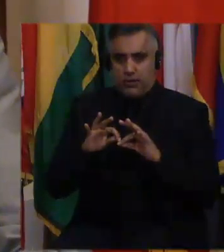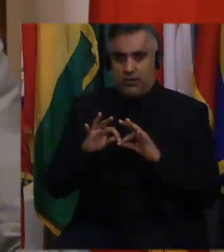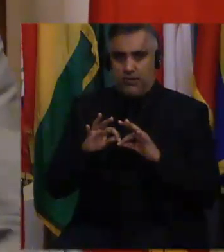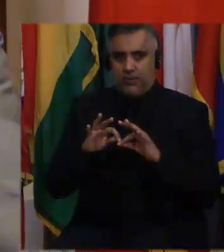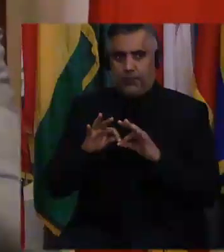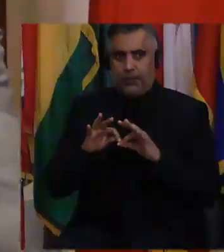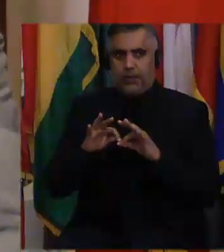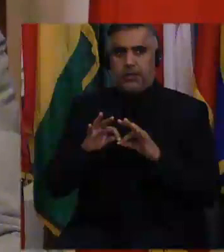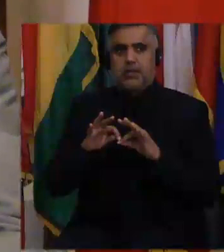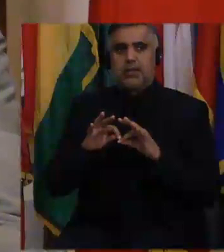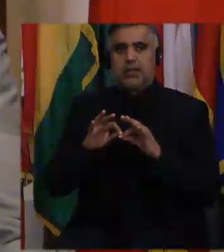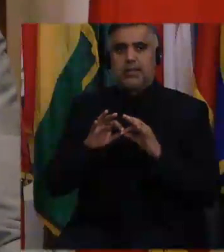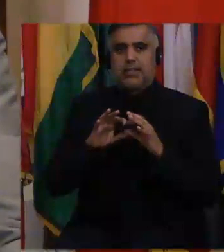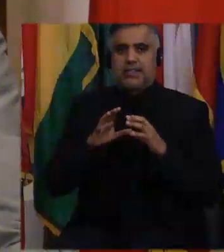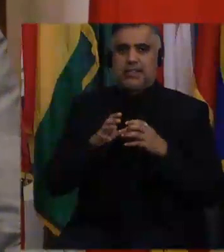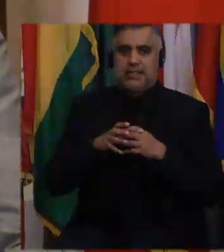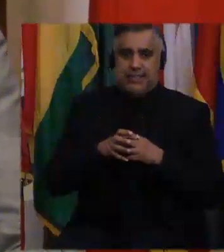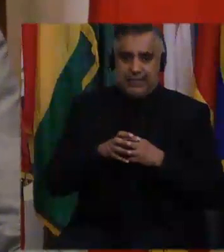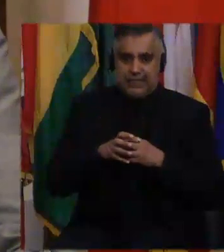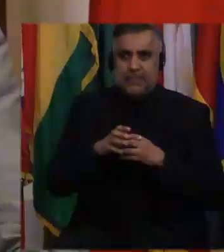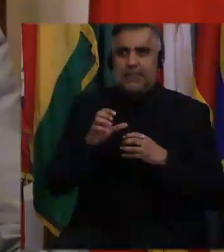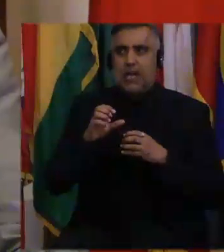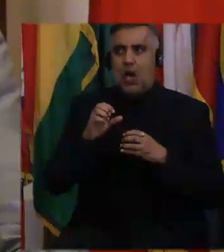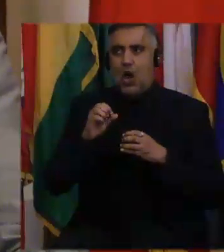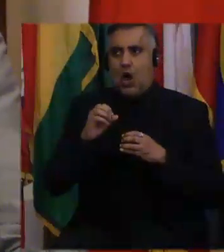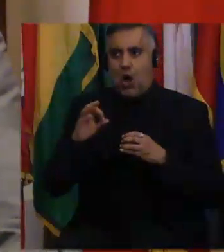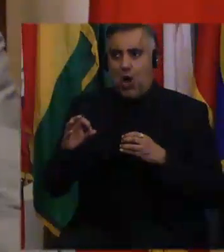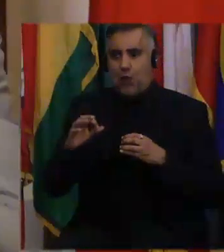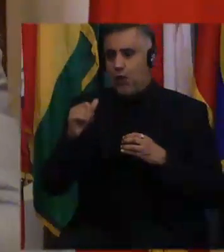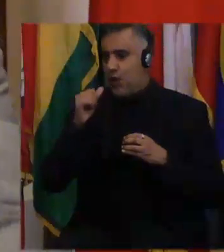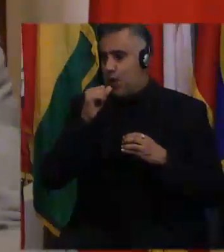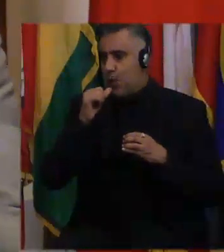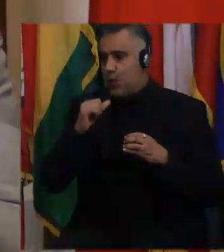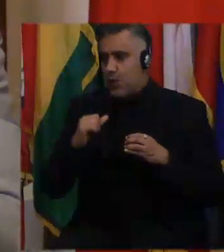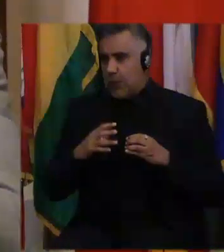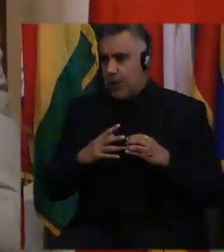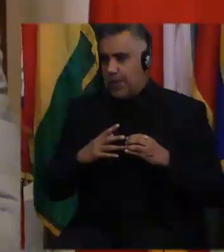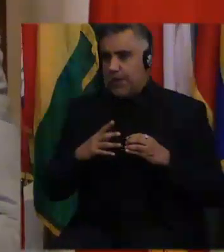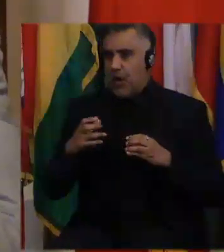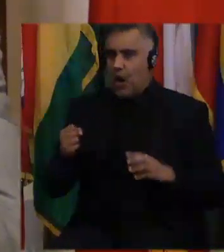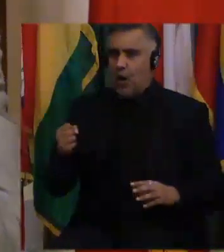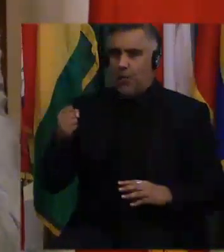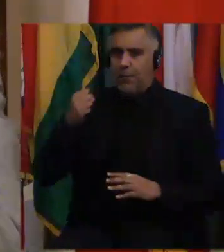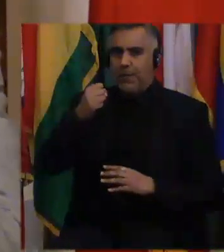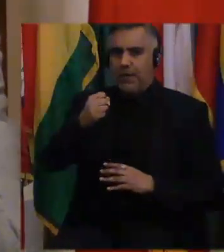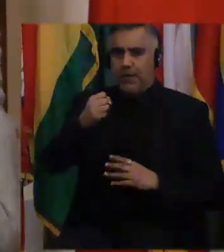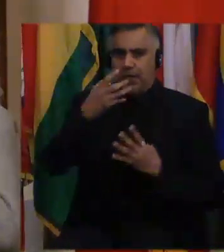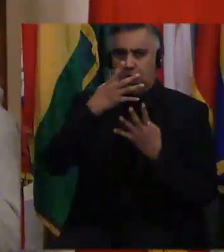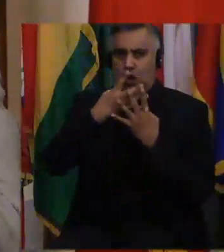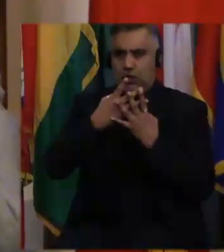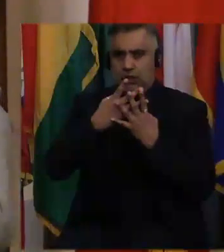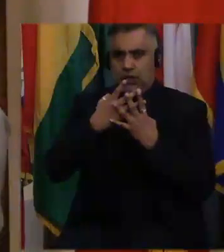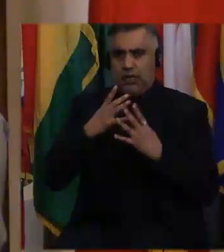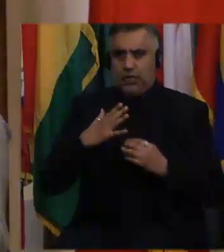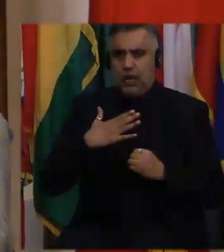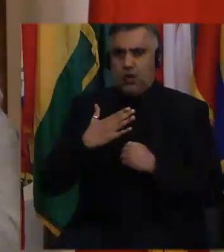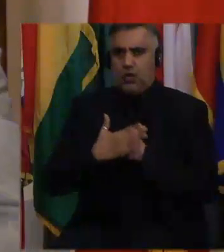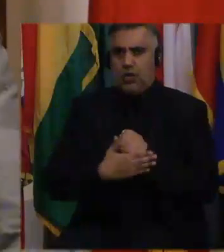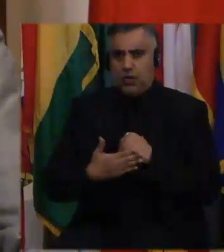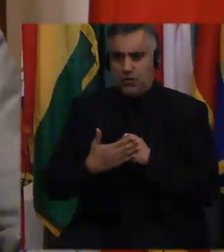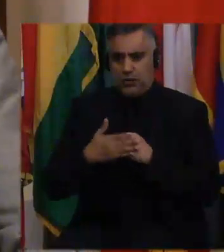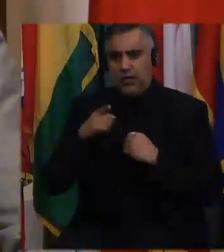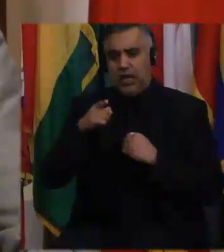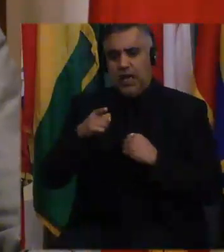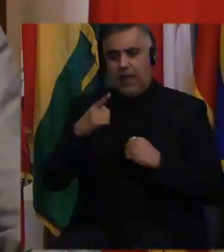contingente de pessoas presas em nossas cárceles, e isso se vincula com a temática das drogas, e a Comissão, então, realiza